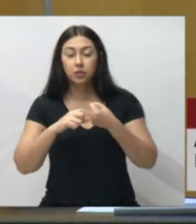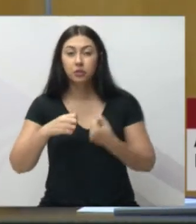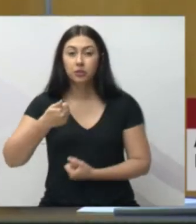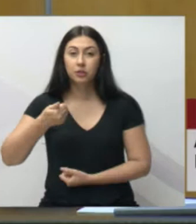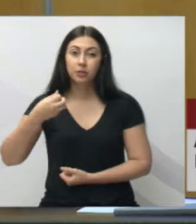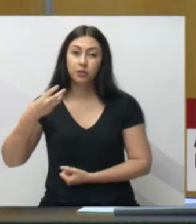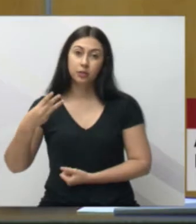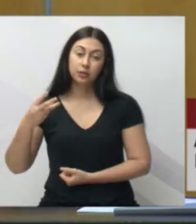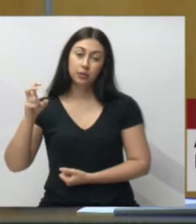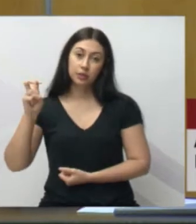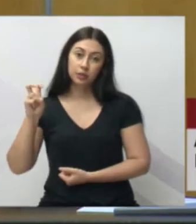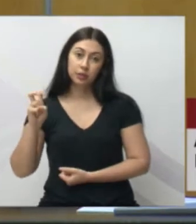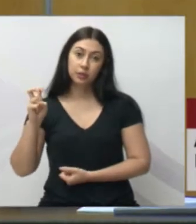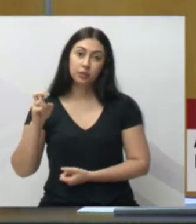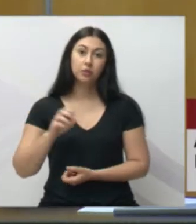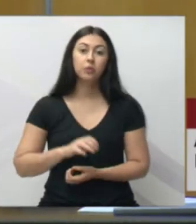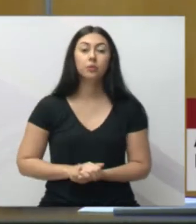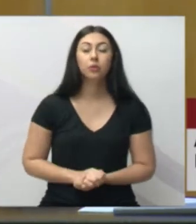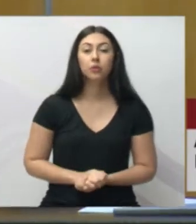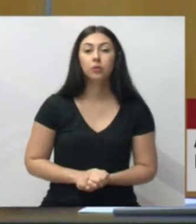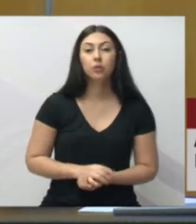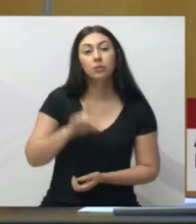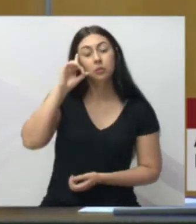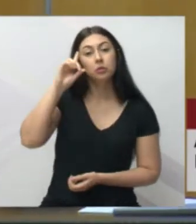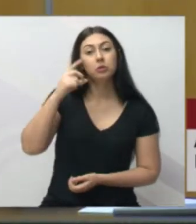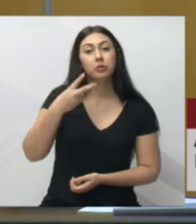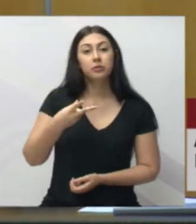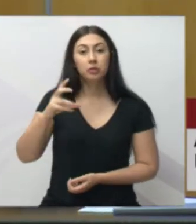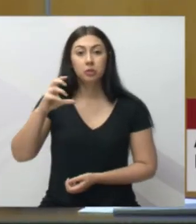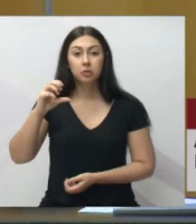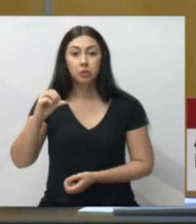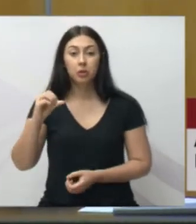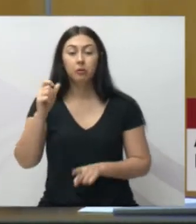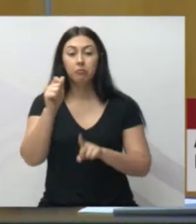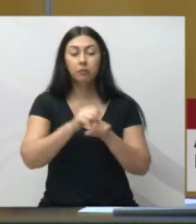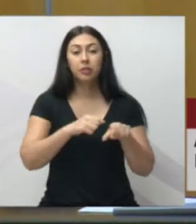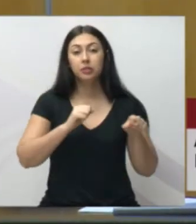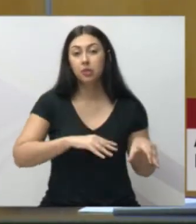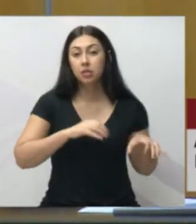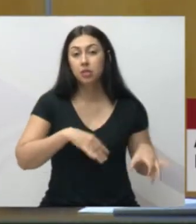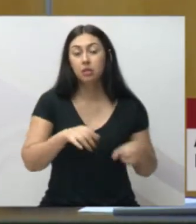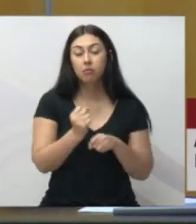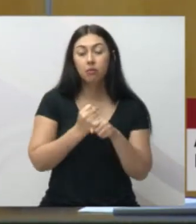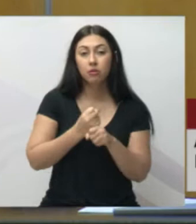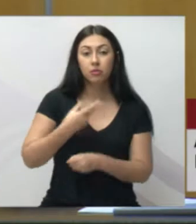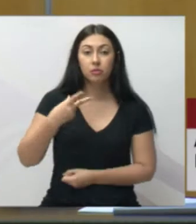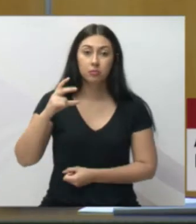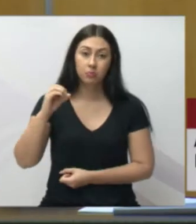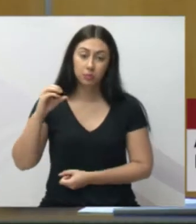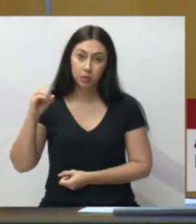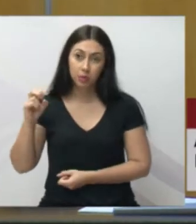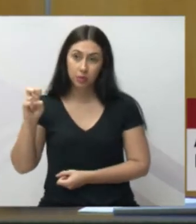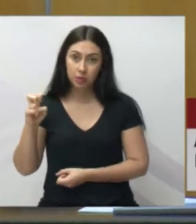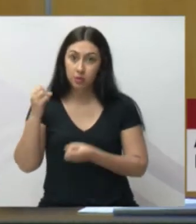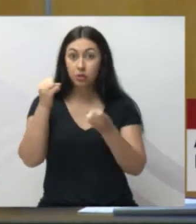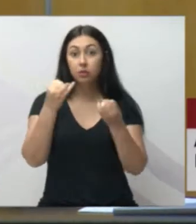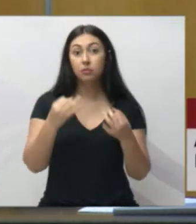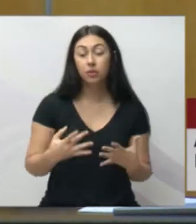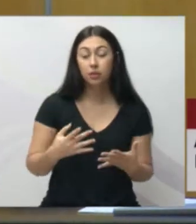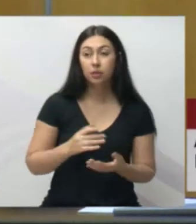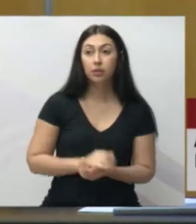número 642, de 29 de setembro de 2005, dita que os casos que não